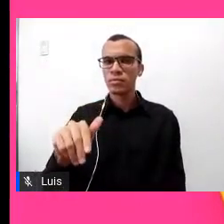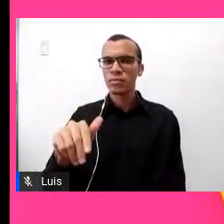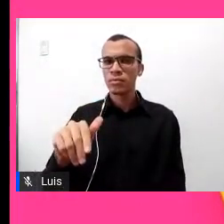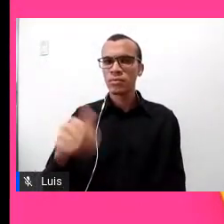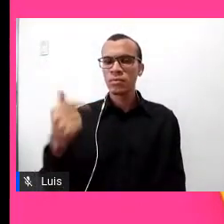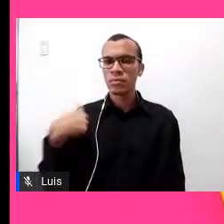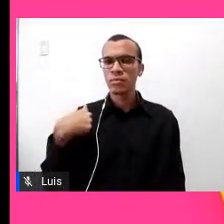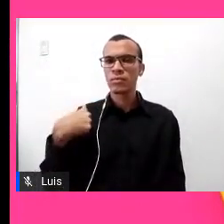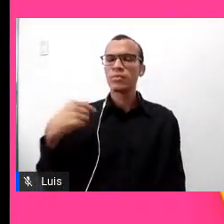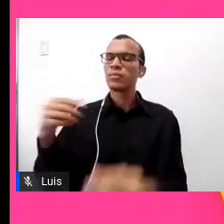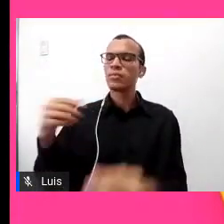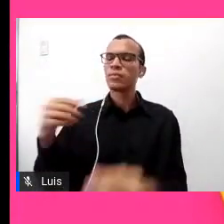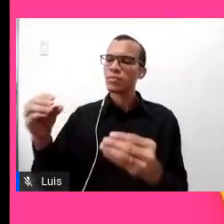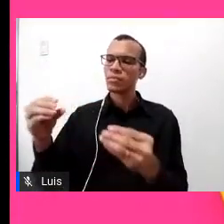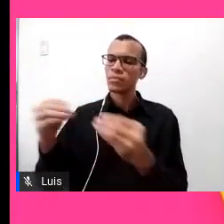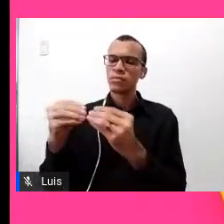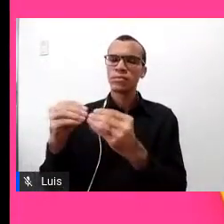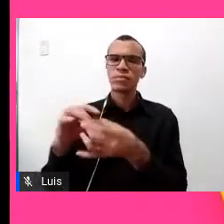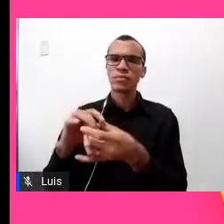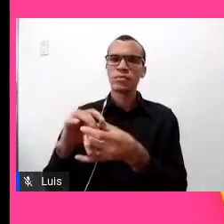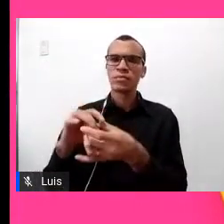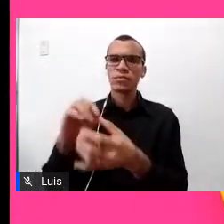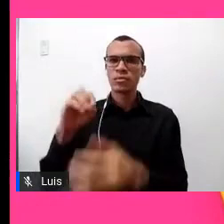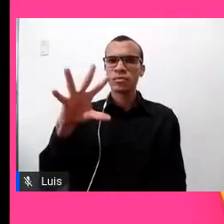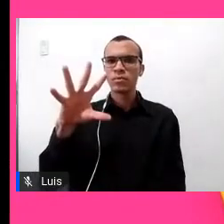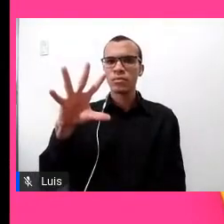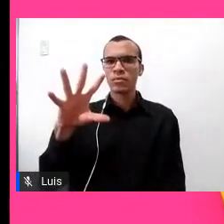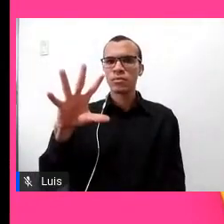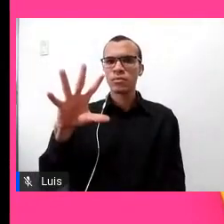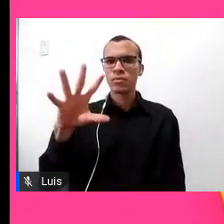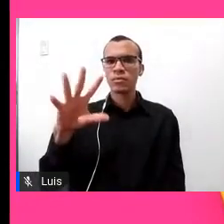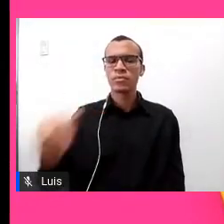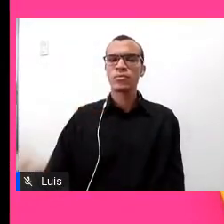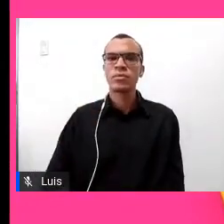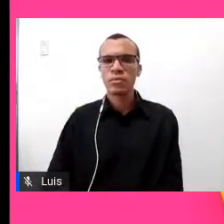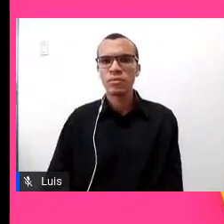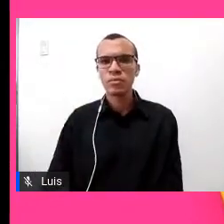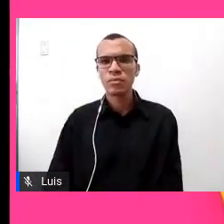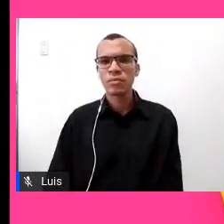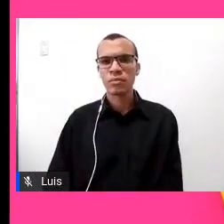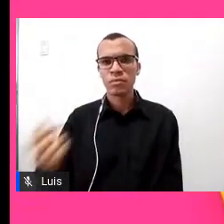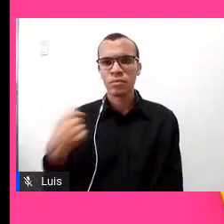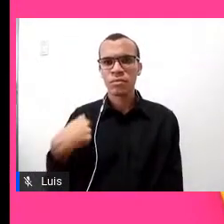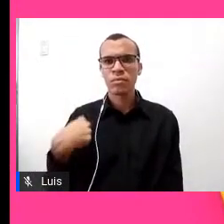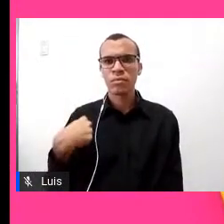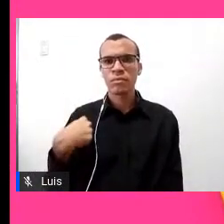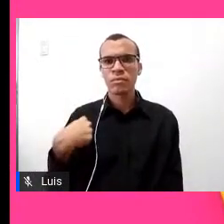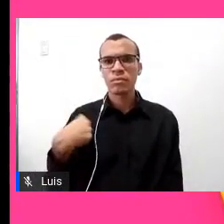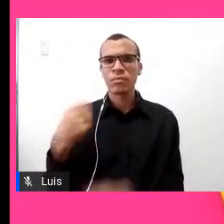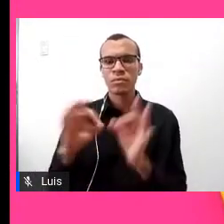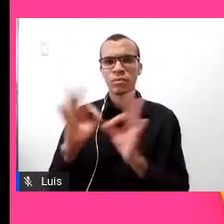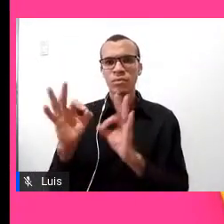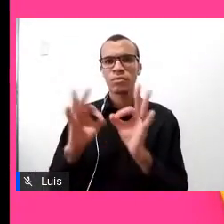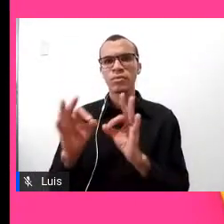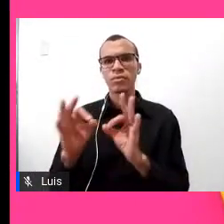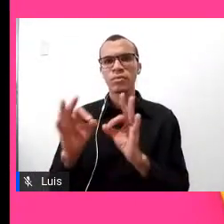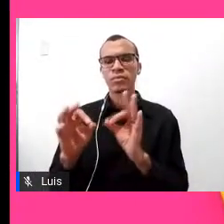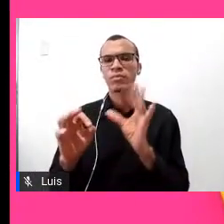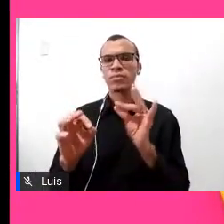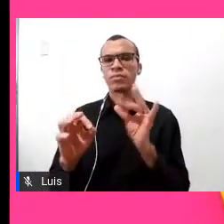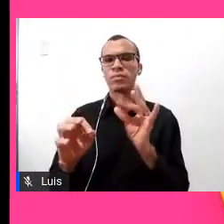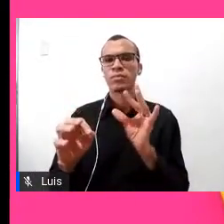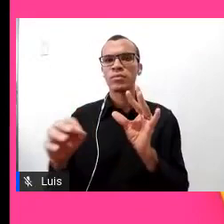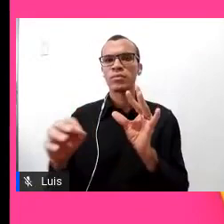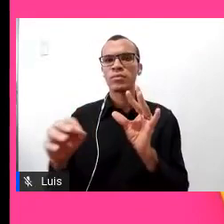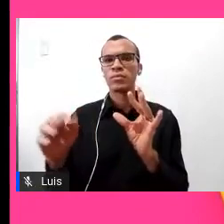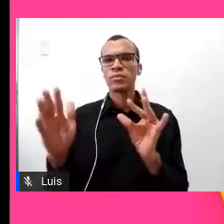ele acende, quando eu solto, ele apaga. Eu estou controlando aqui, ó, no dedo, a hora que ele